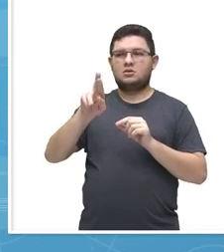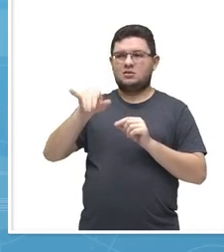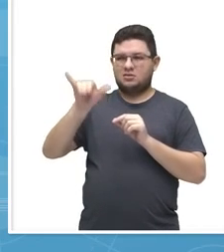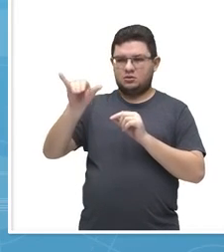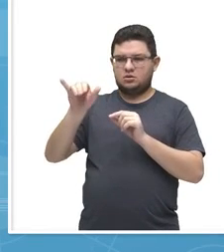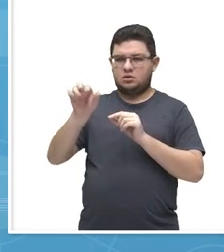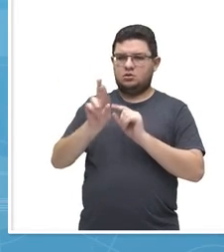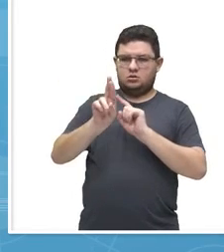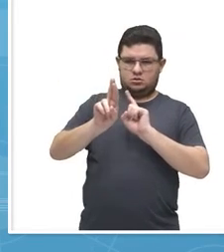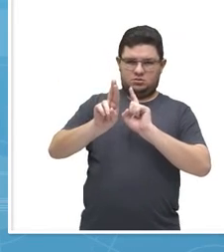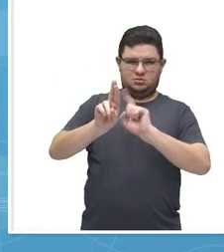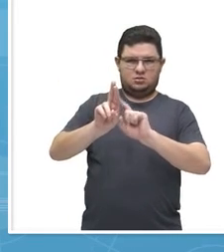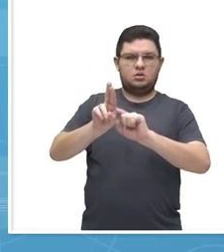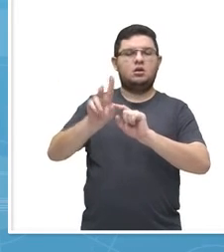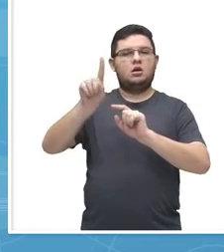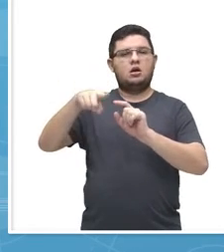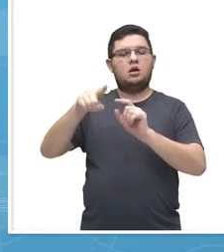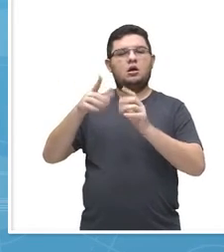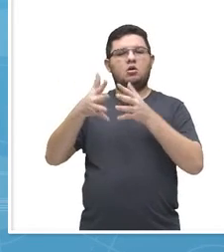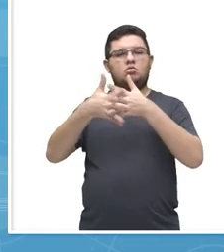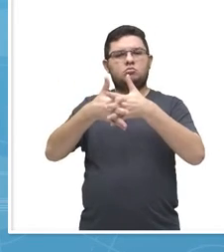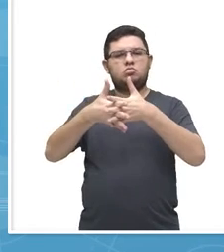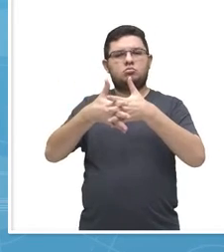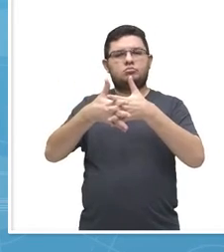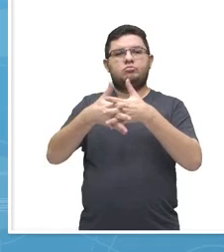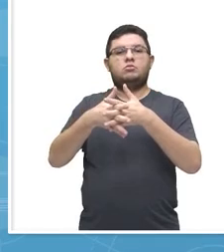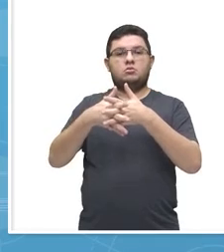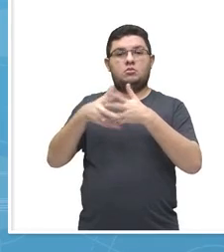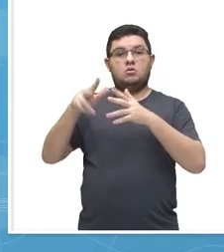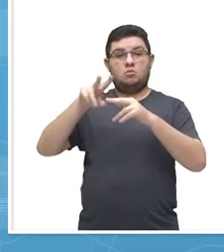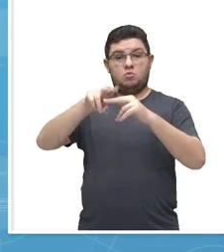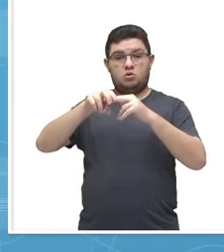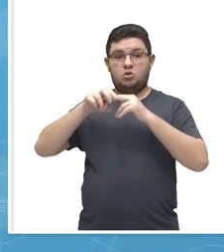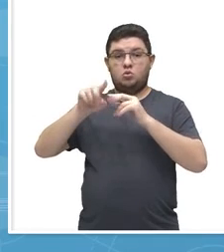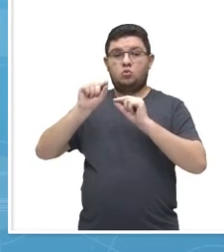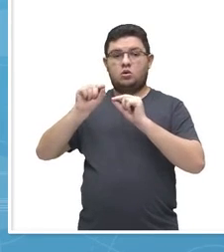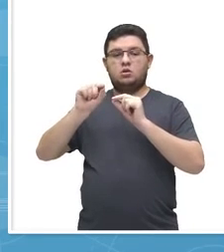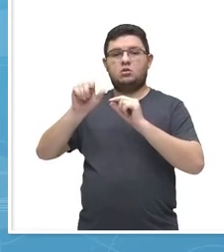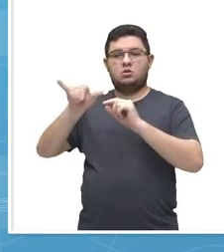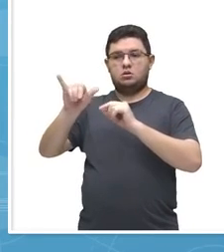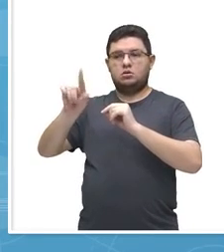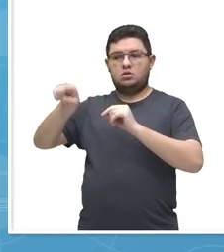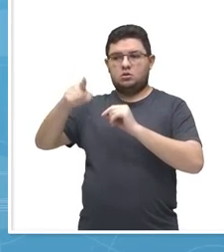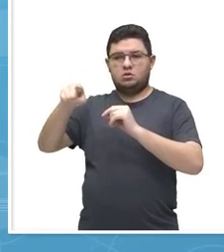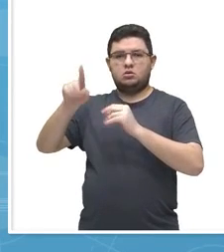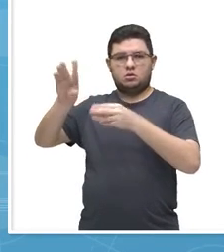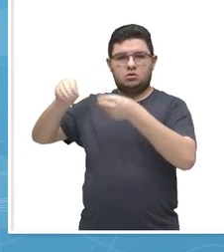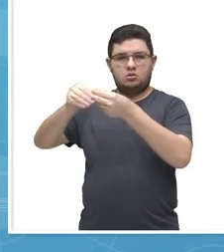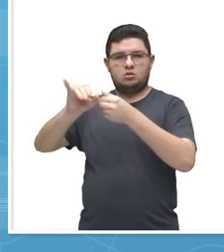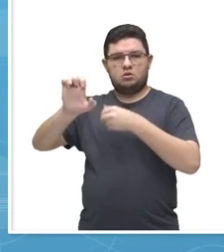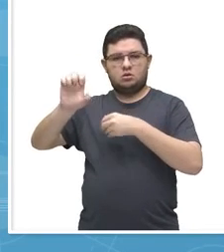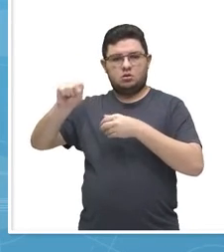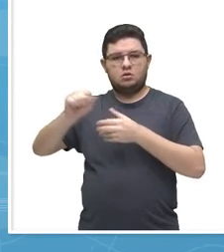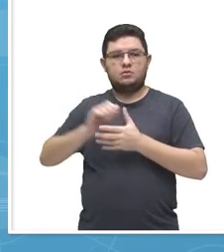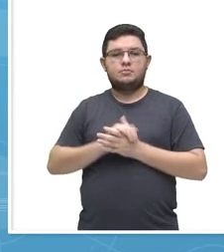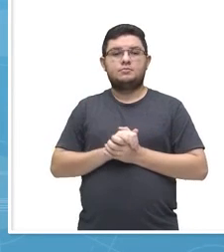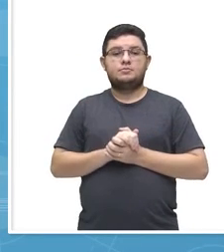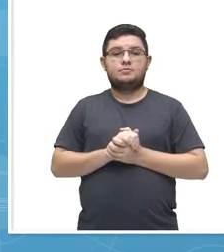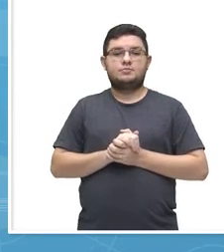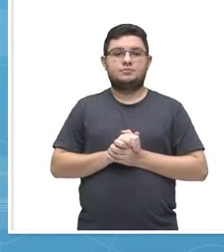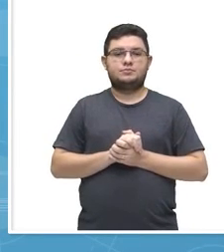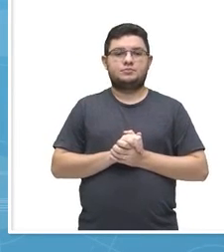aí sim você vai utilizar o IS. Consoante seguida de Y, também IS. Tudo bem,